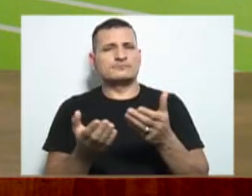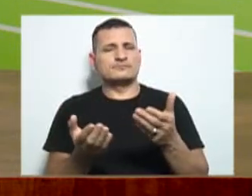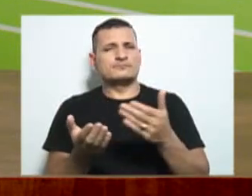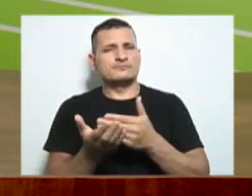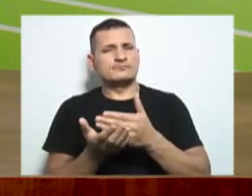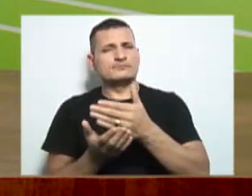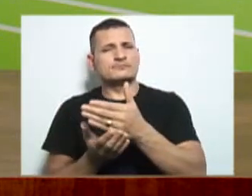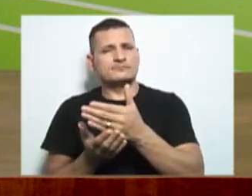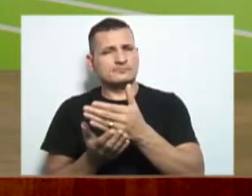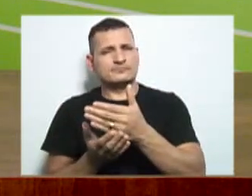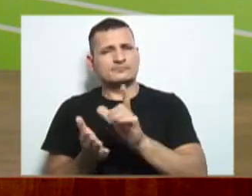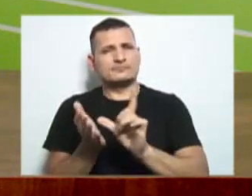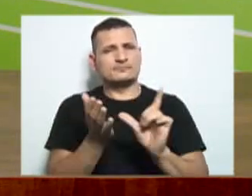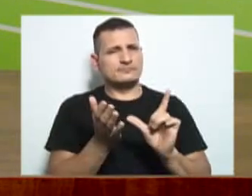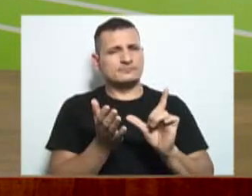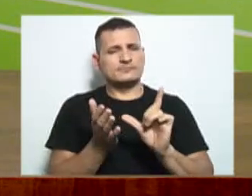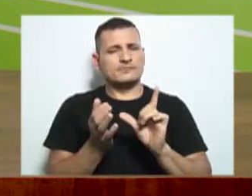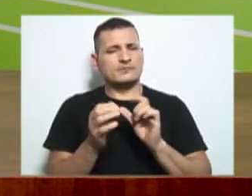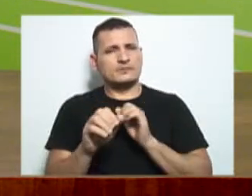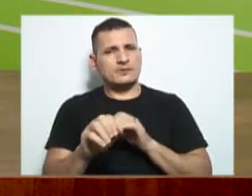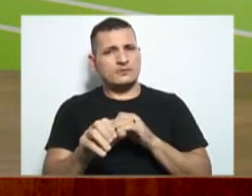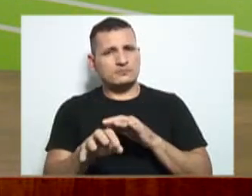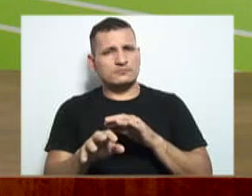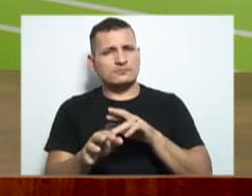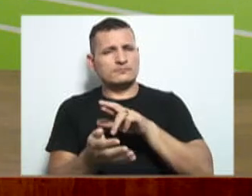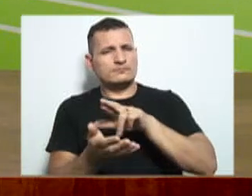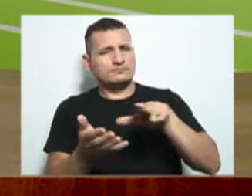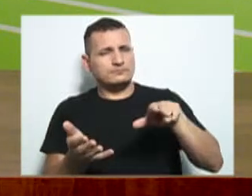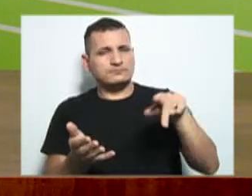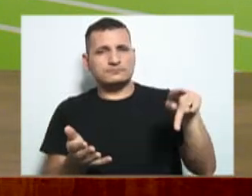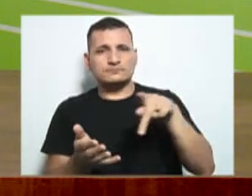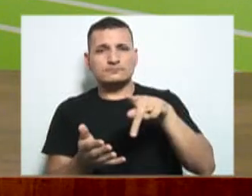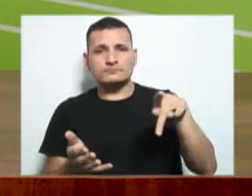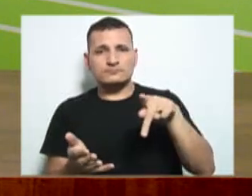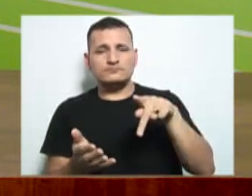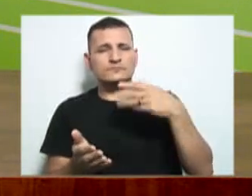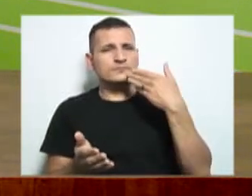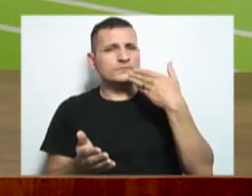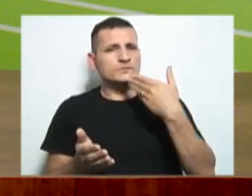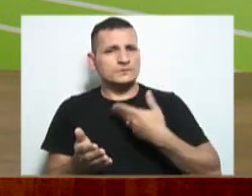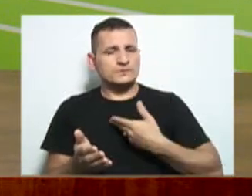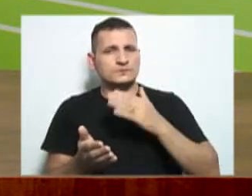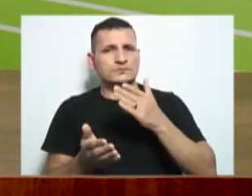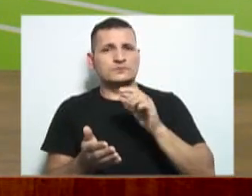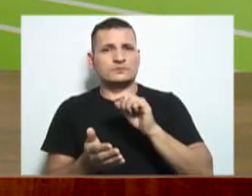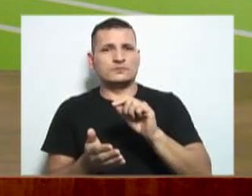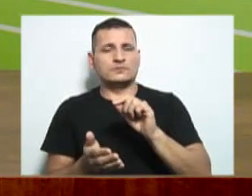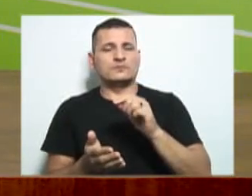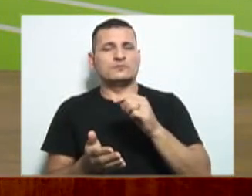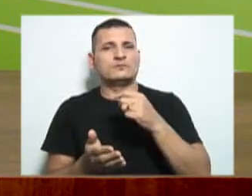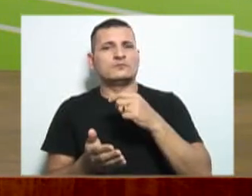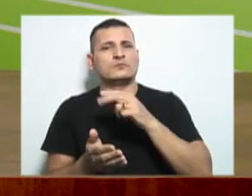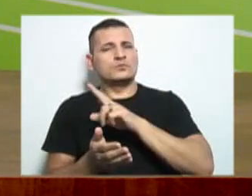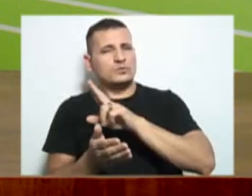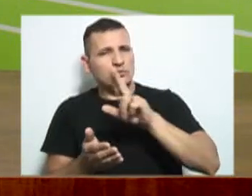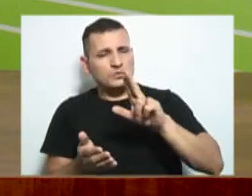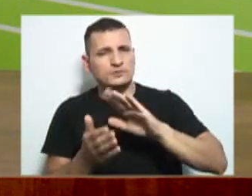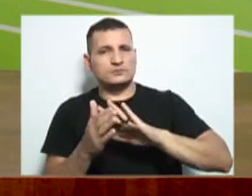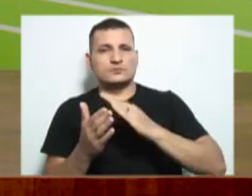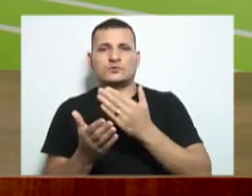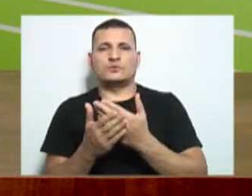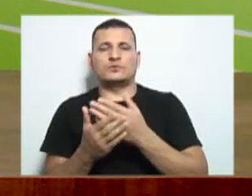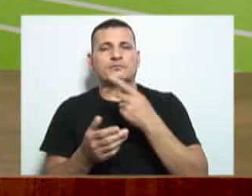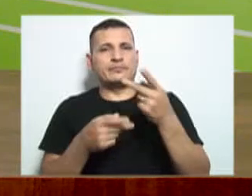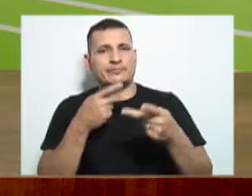vários professores já solicitaram para posteriormente a gente falar o nome das escolas, ok? Então a